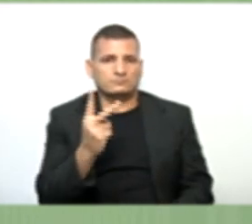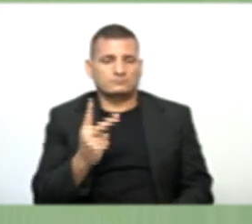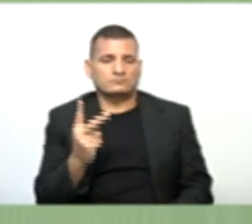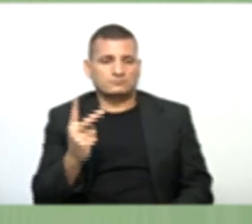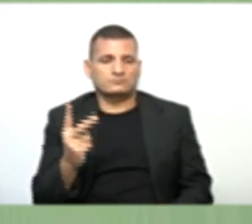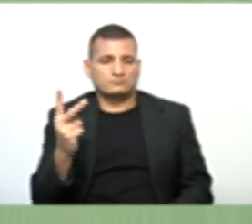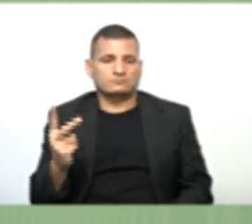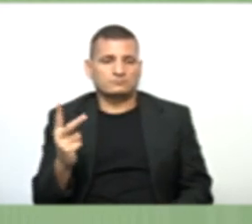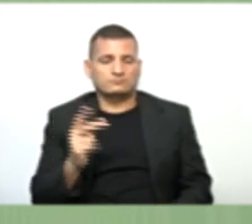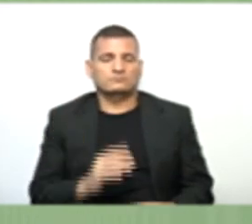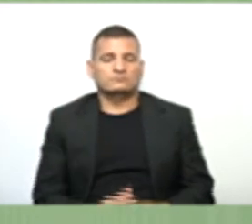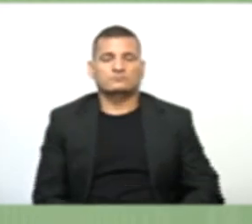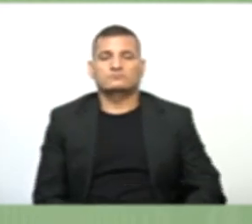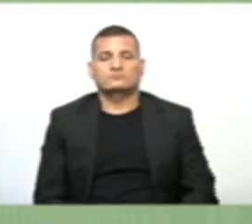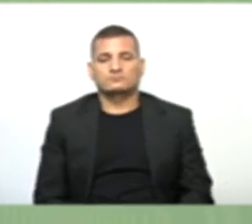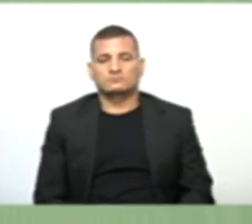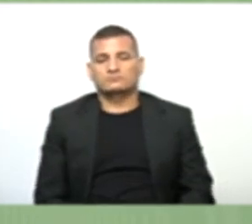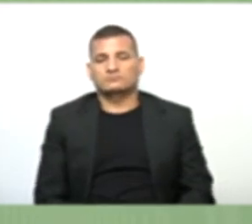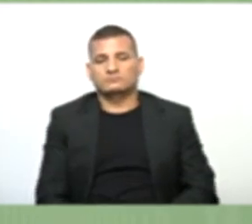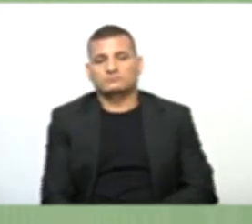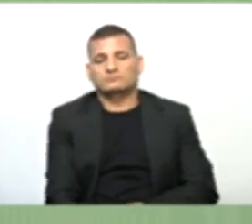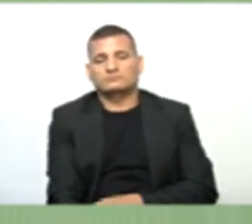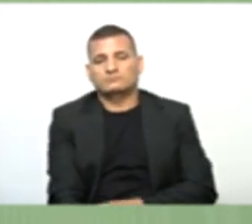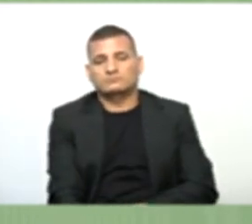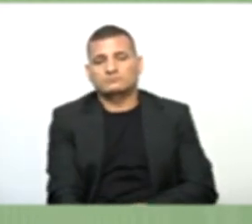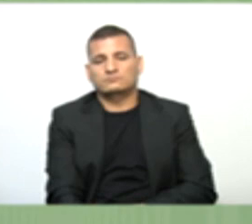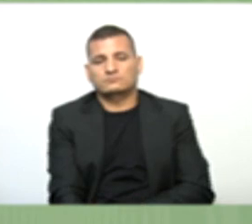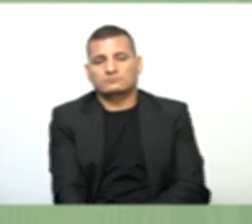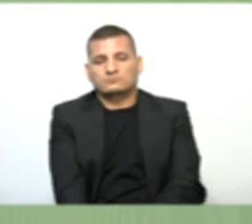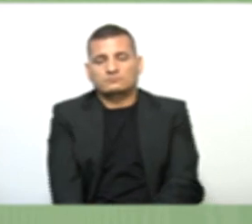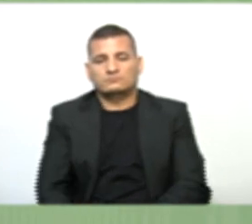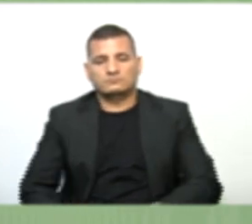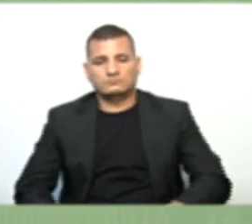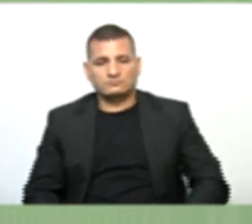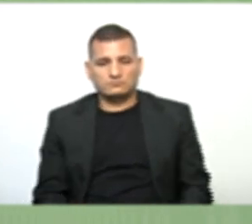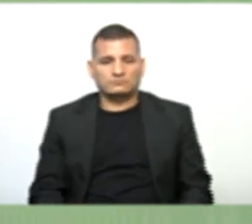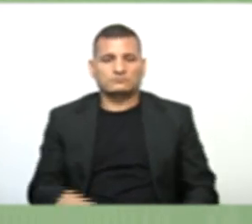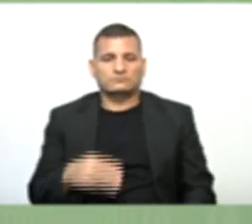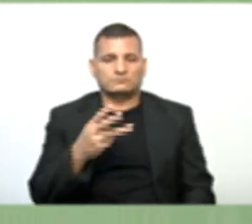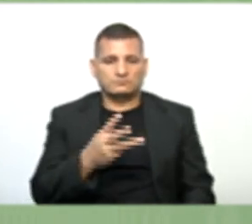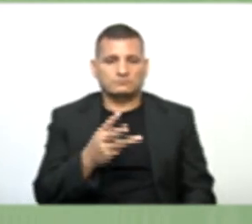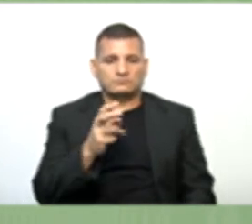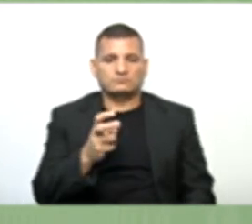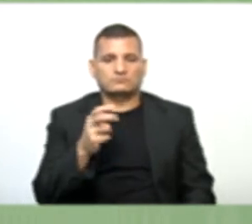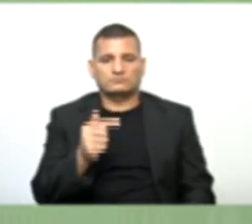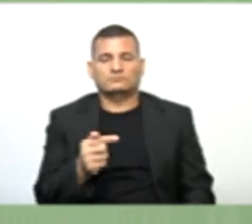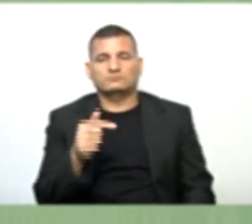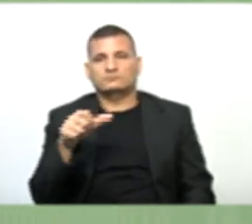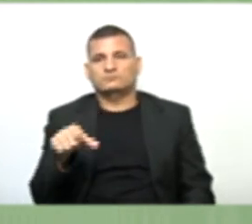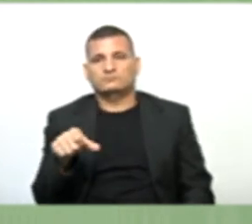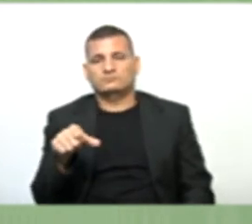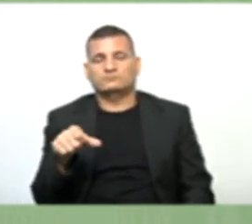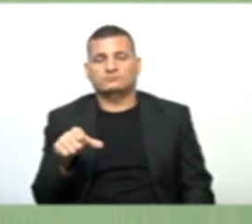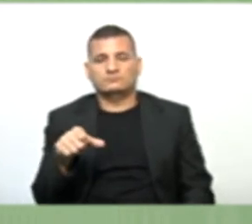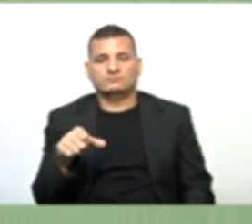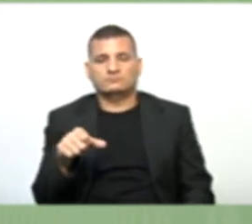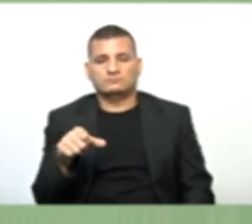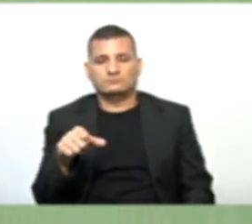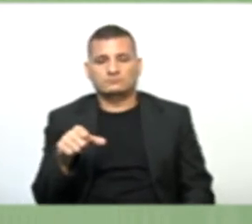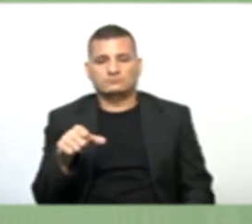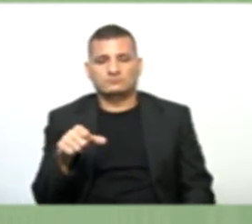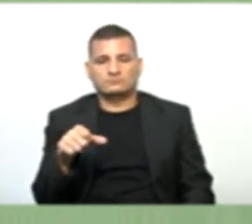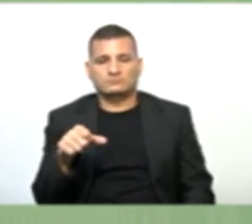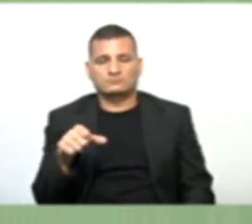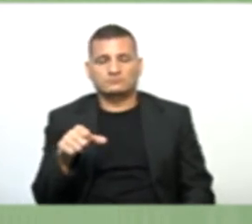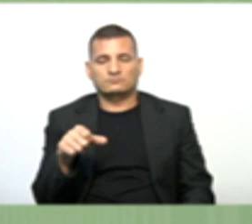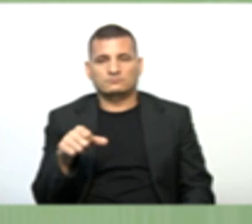sequência é 3, depois 5, depois 7, depois 9. Lembrando que